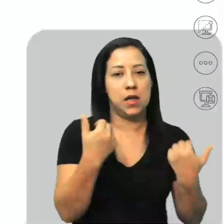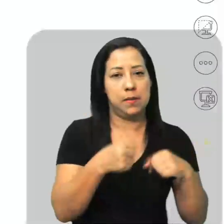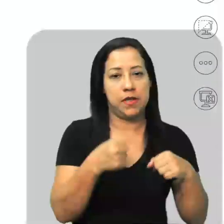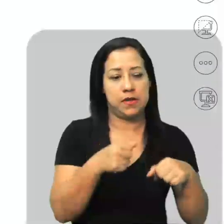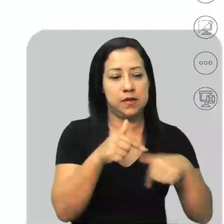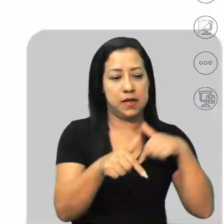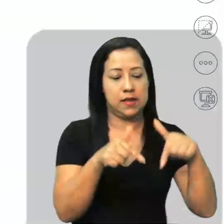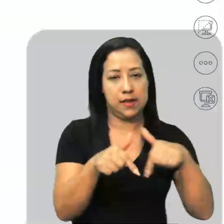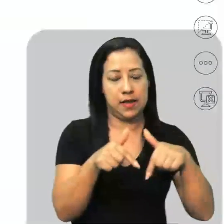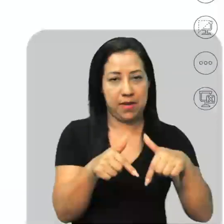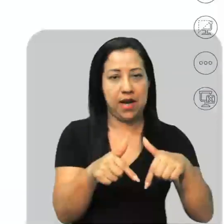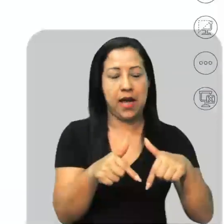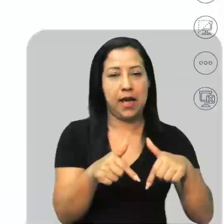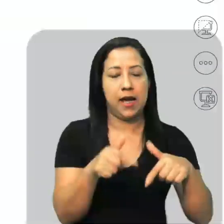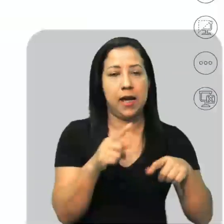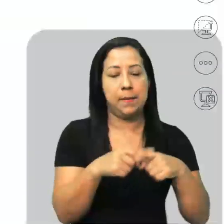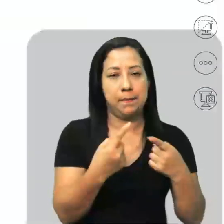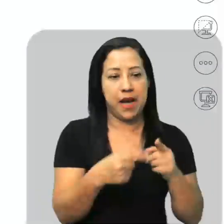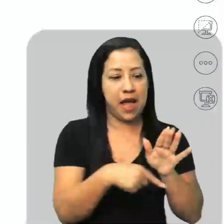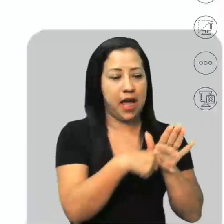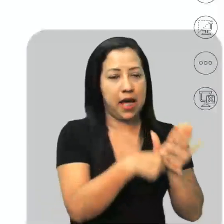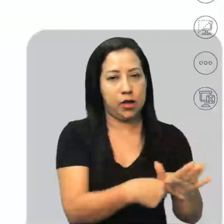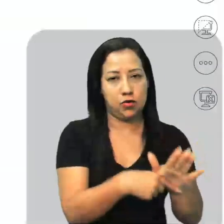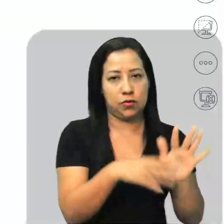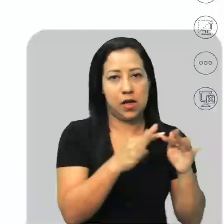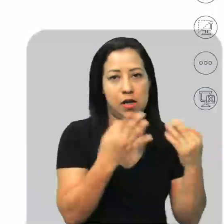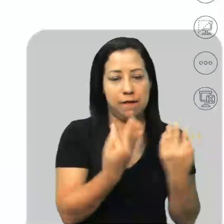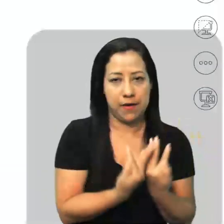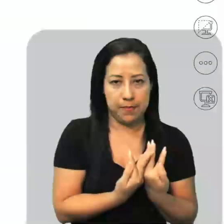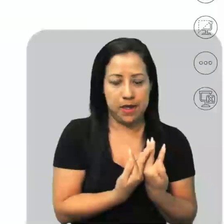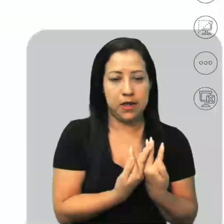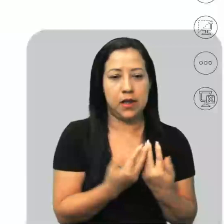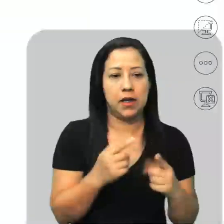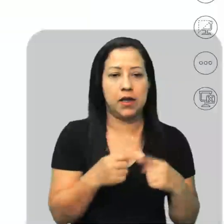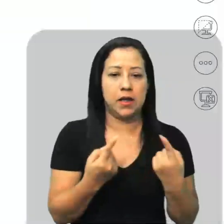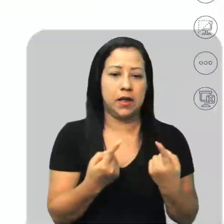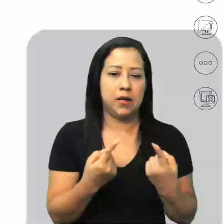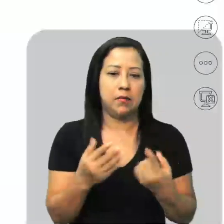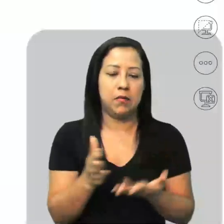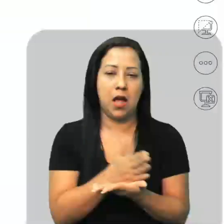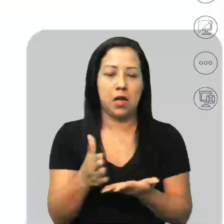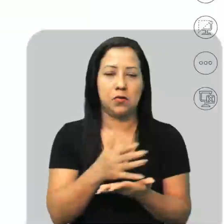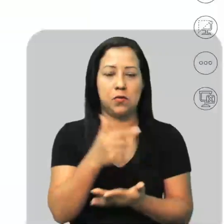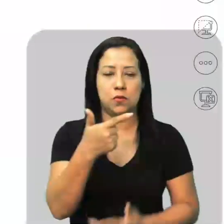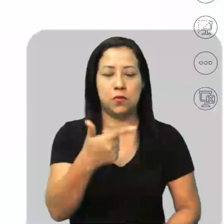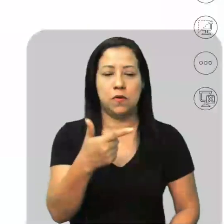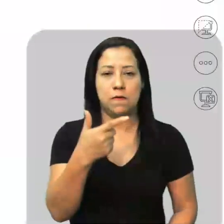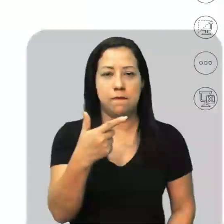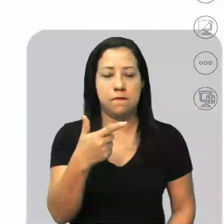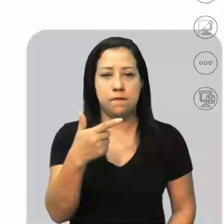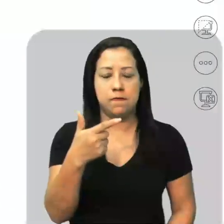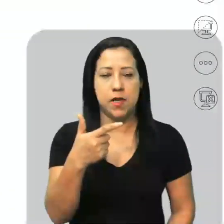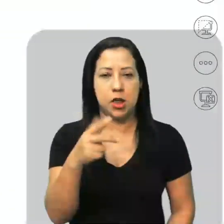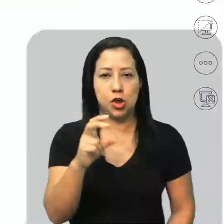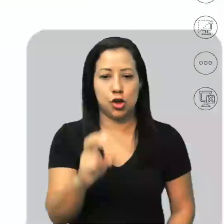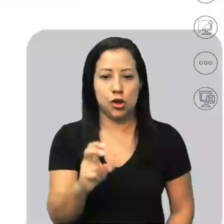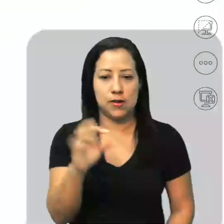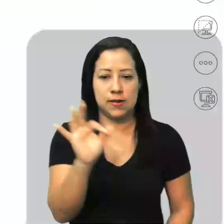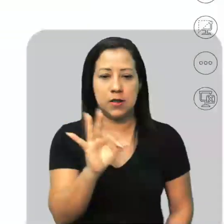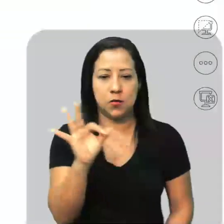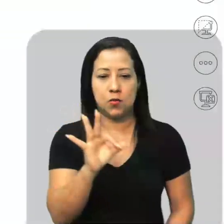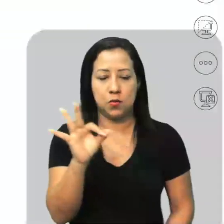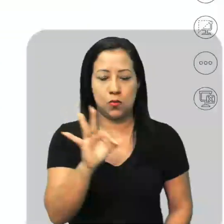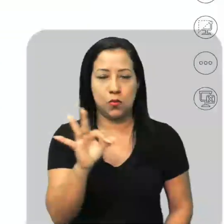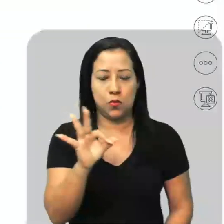renda familiar. Em cerca de 25% dos domicílios da renda feminina passou